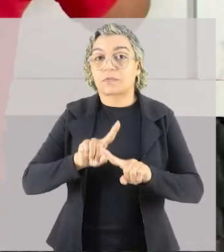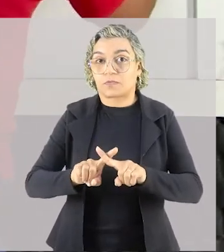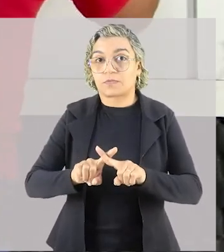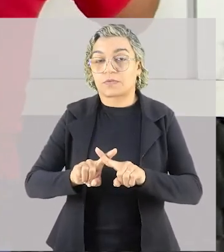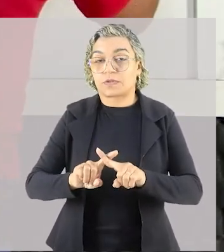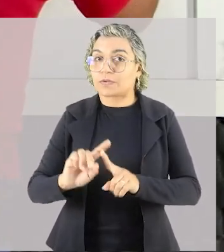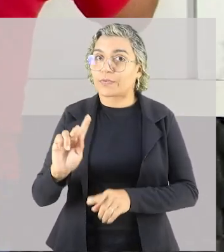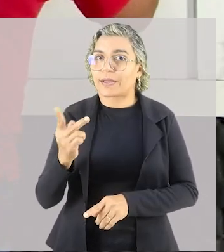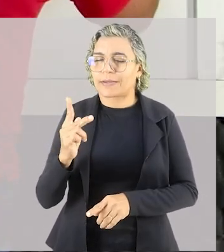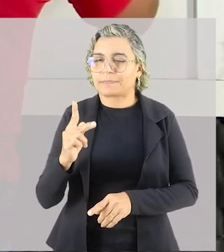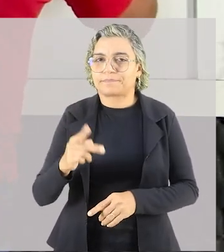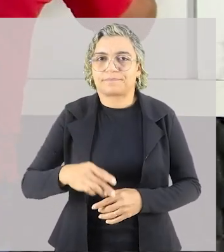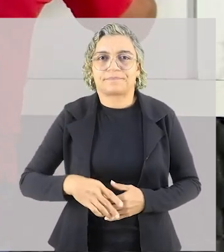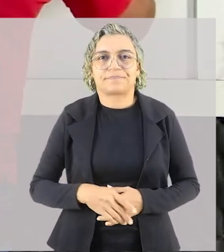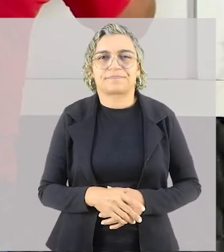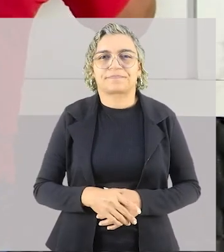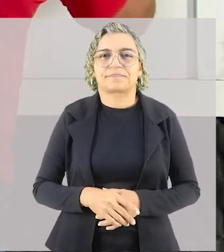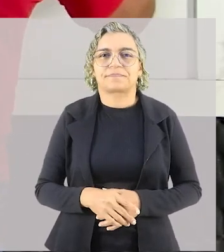multiplicado por H.